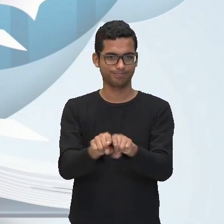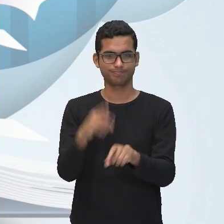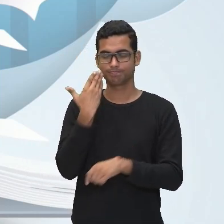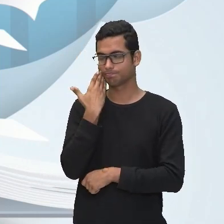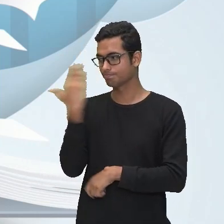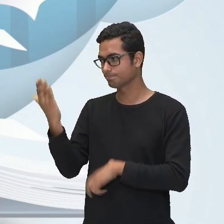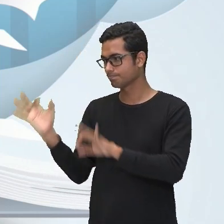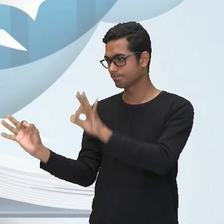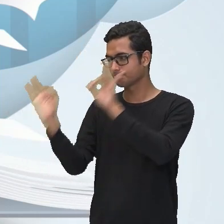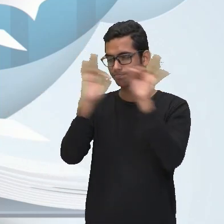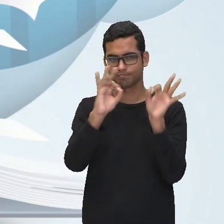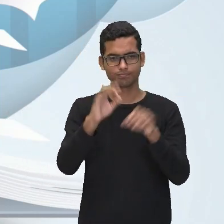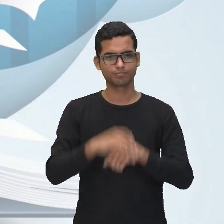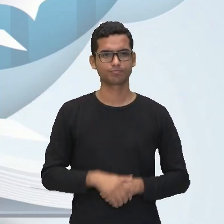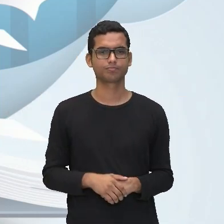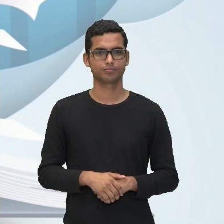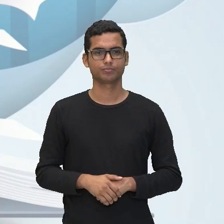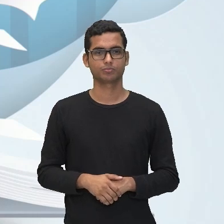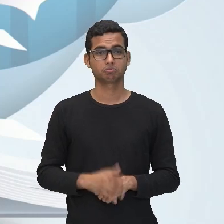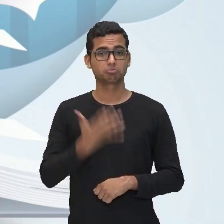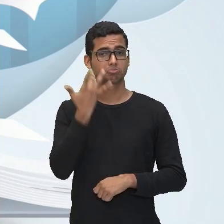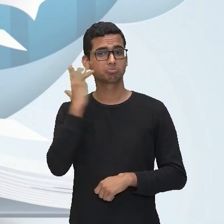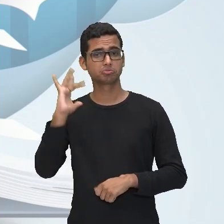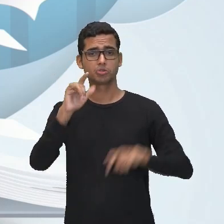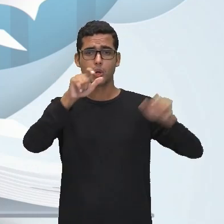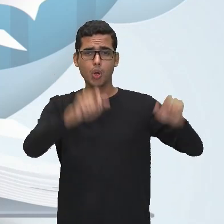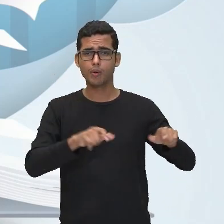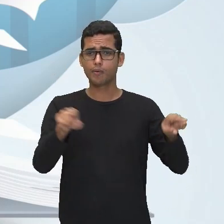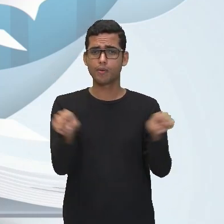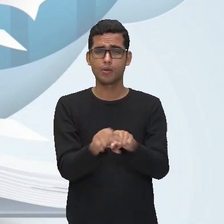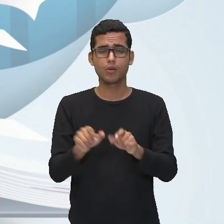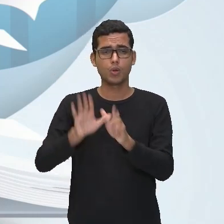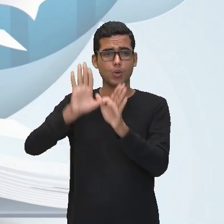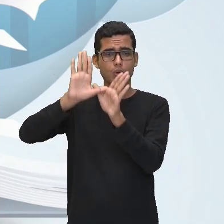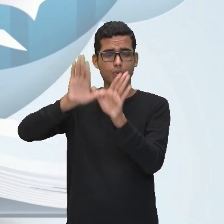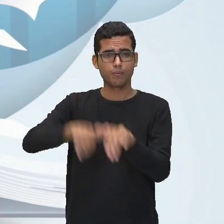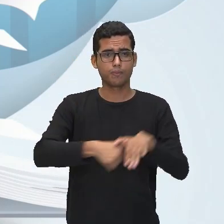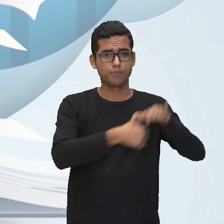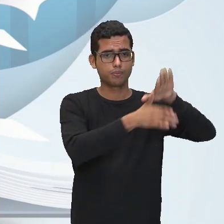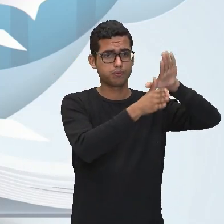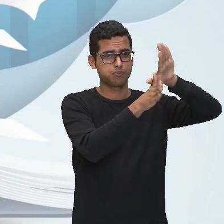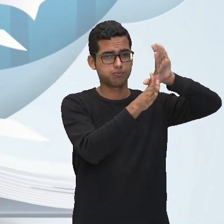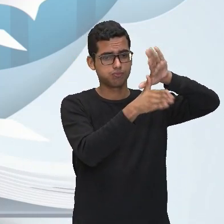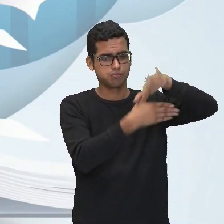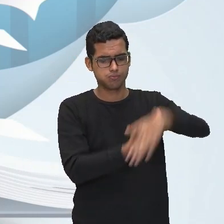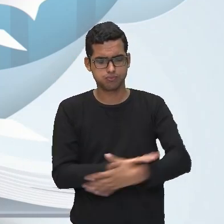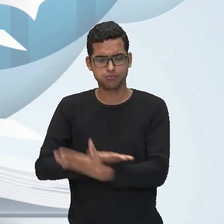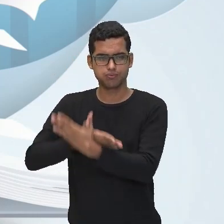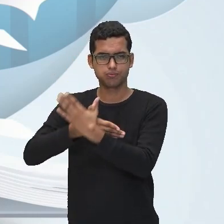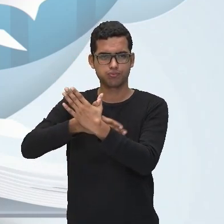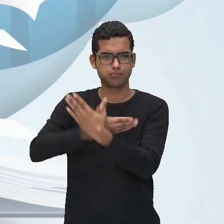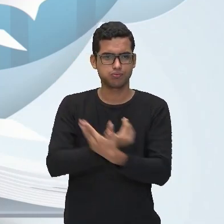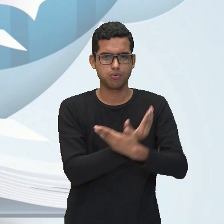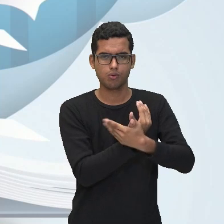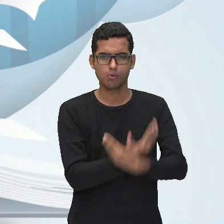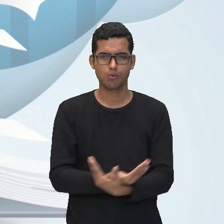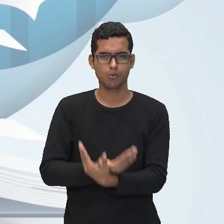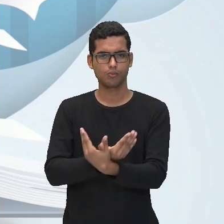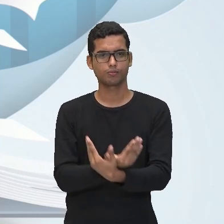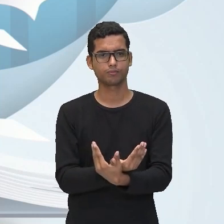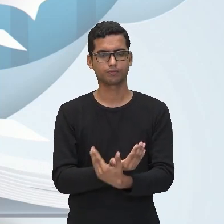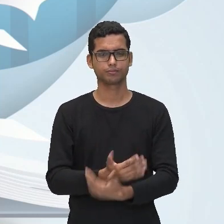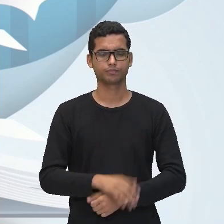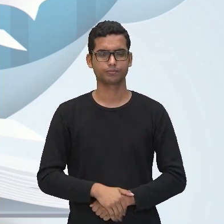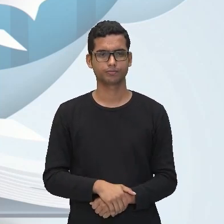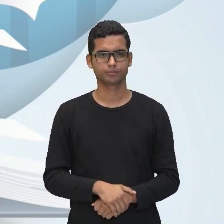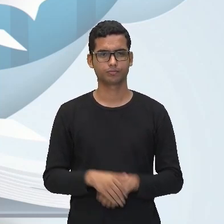essa terminação. Não se sabe de onde e pousam, olha aqui a terminação, está rimando.